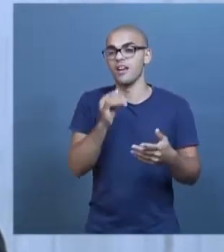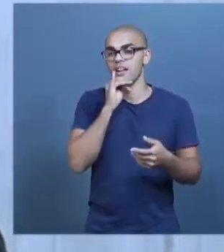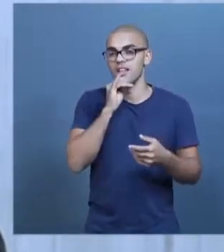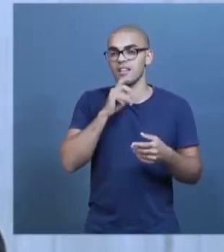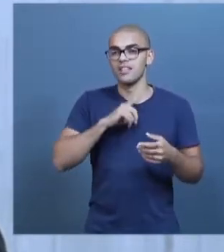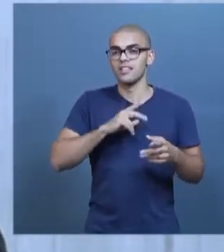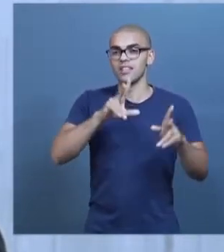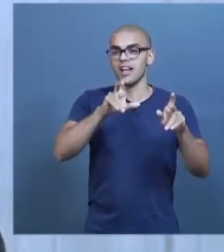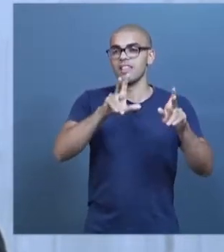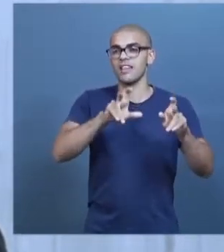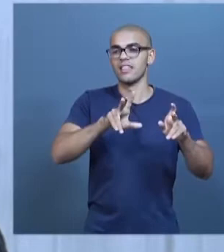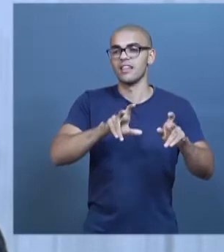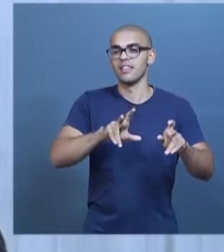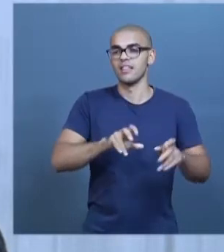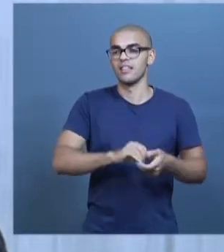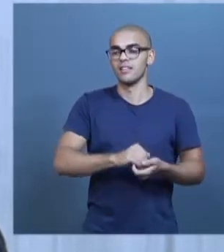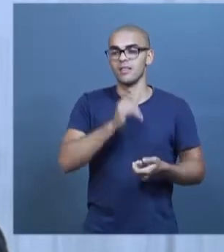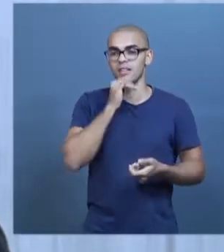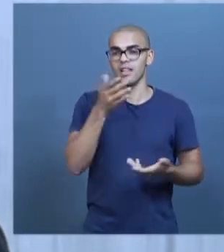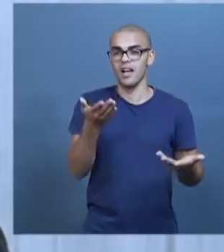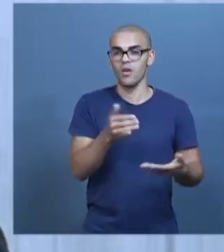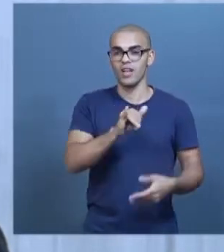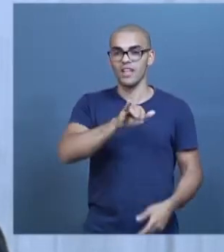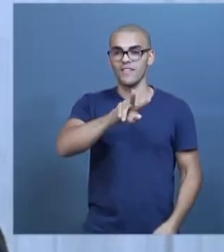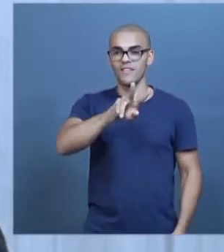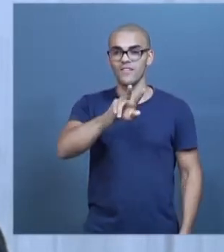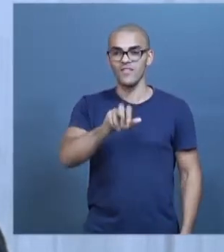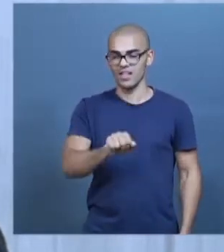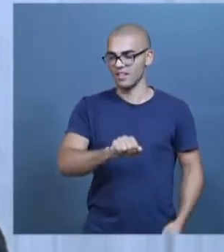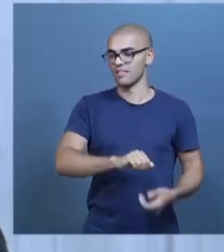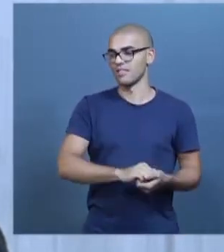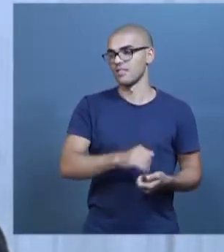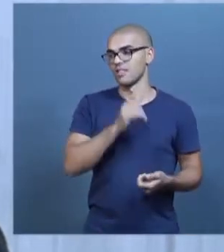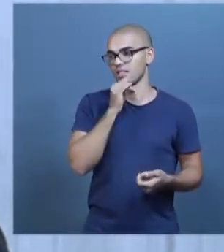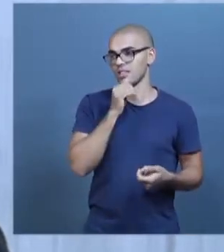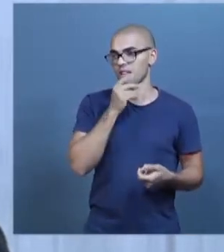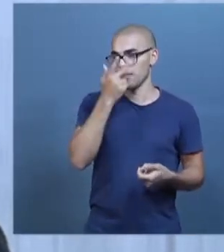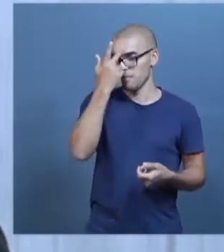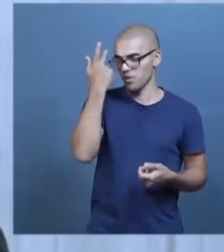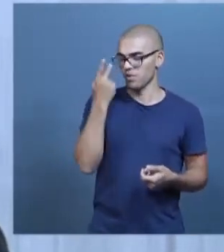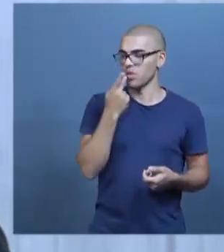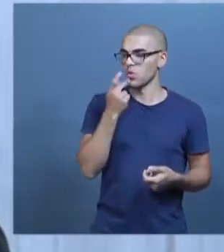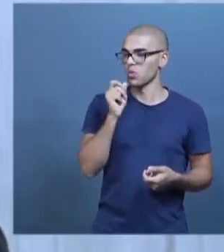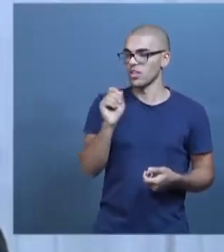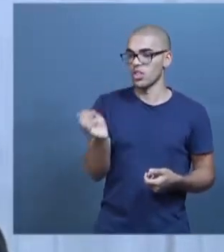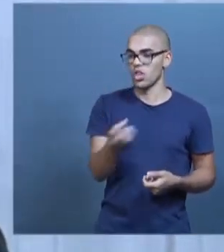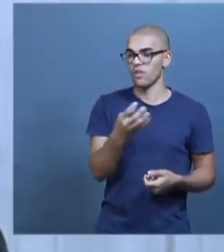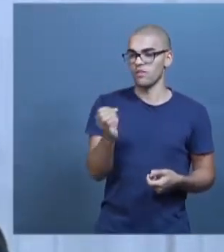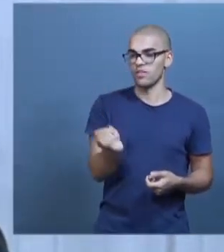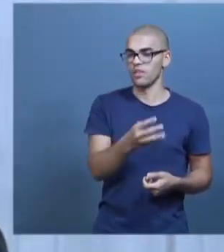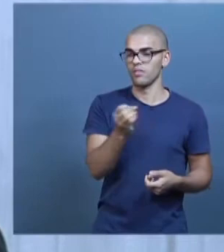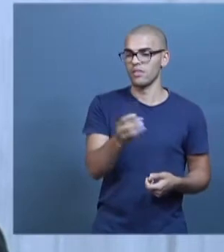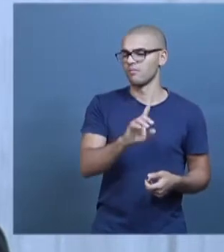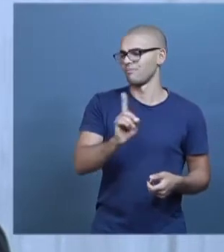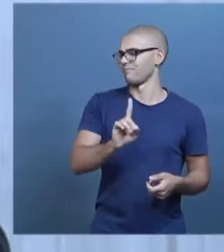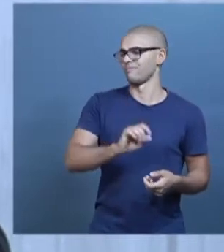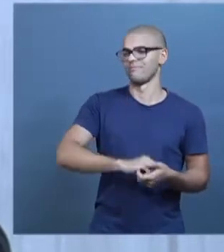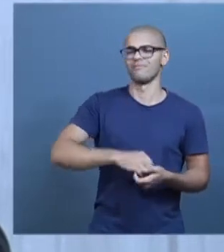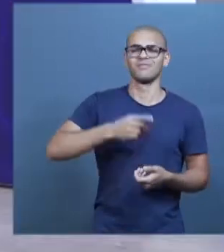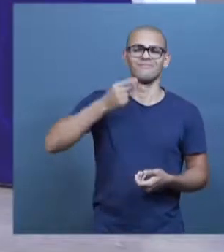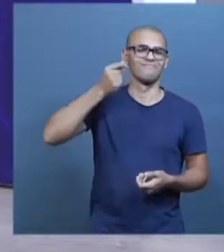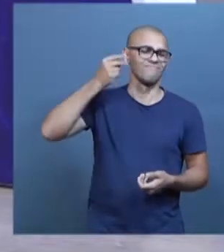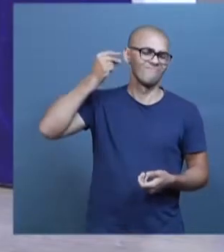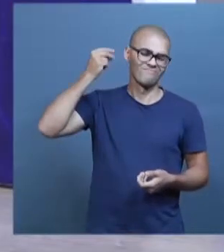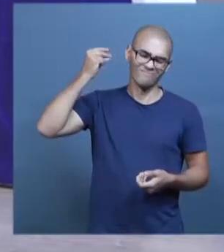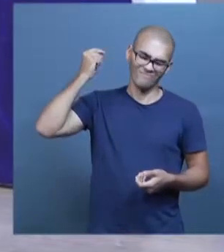né, a questão do IVA e tudo mais, mas são questões que são vendidas como novas, mas que são já bastante antigas. São temas